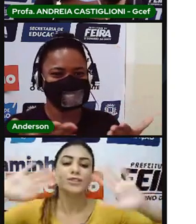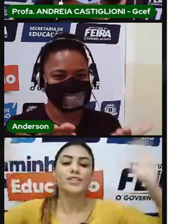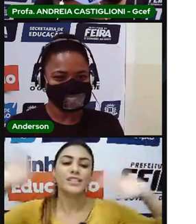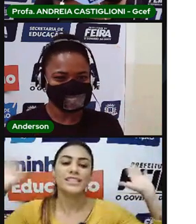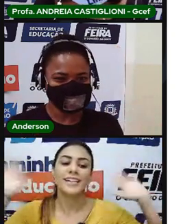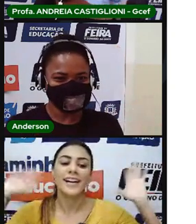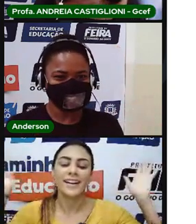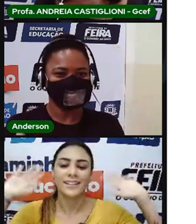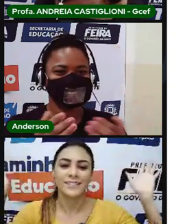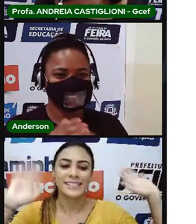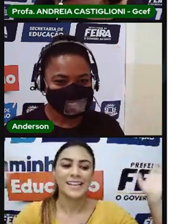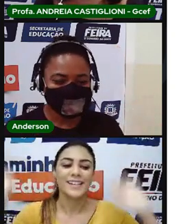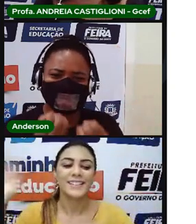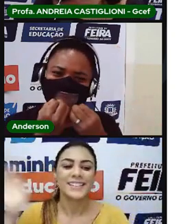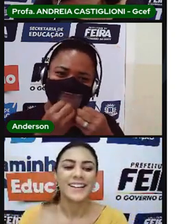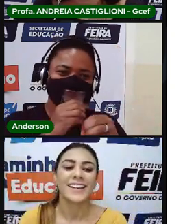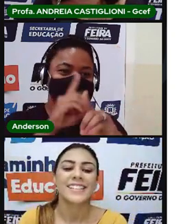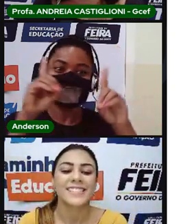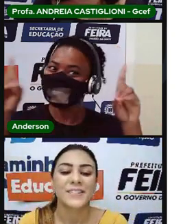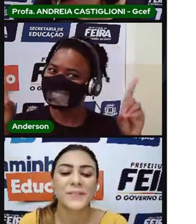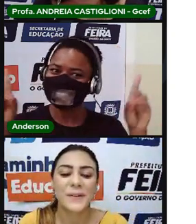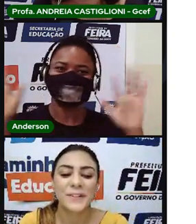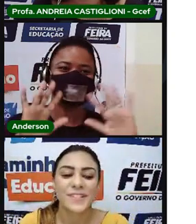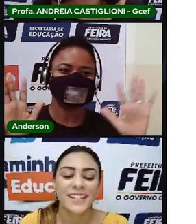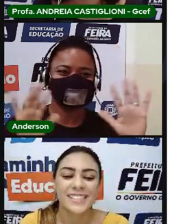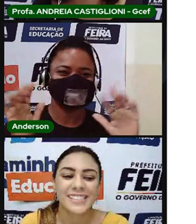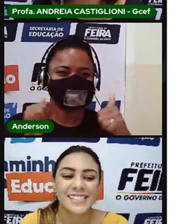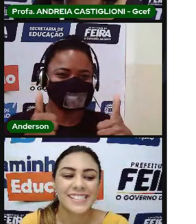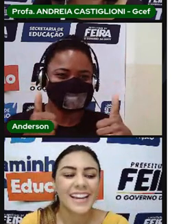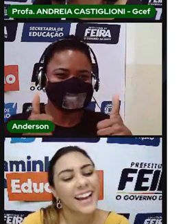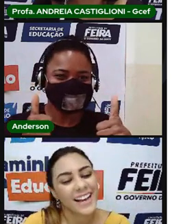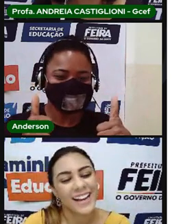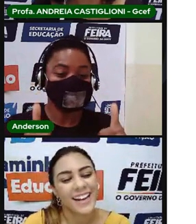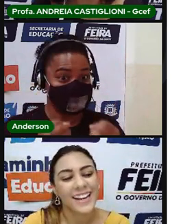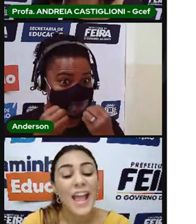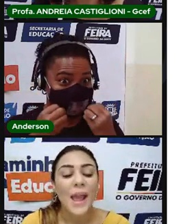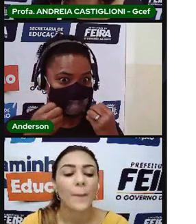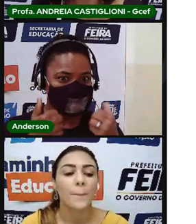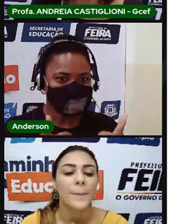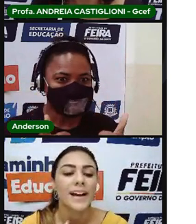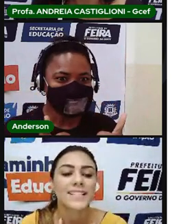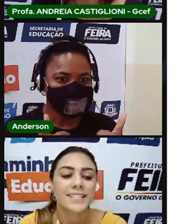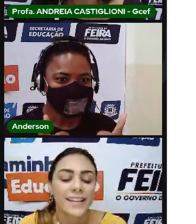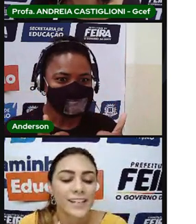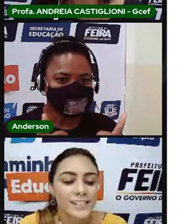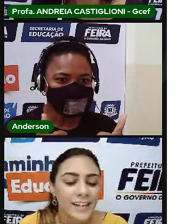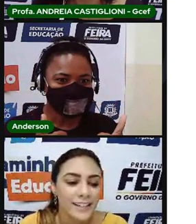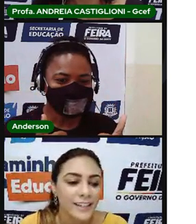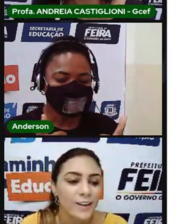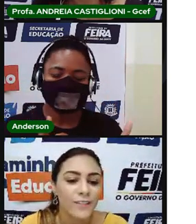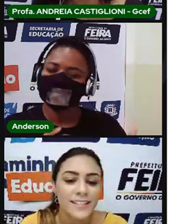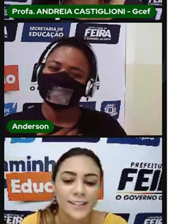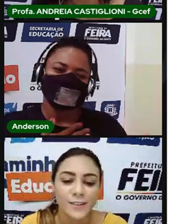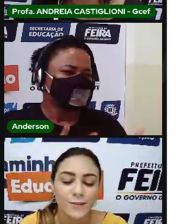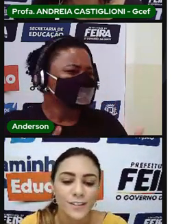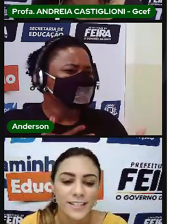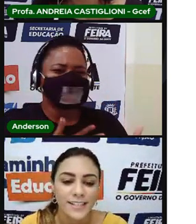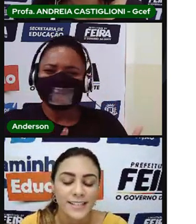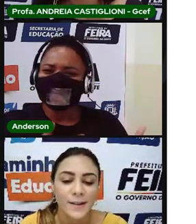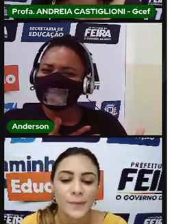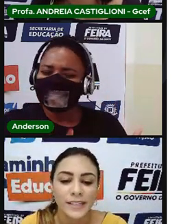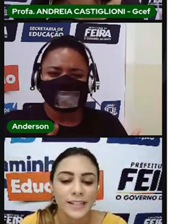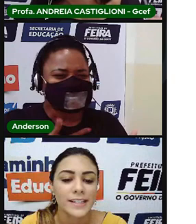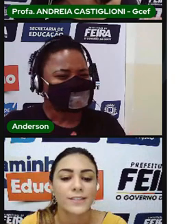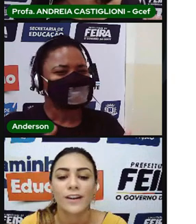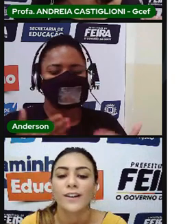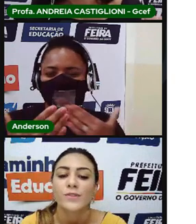Bom dia. Tudo bom, bom dia. Gente? É um prazer estar aqui conversando com vocês